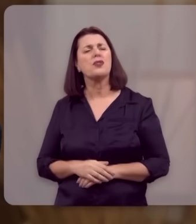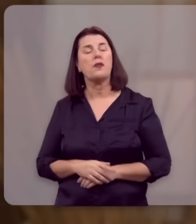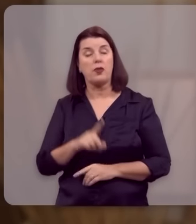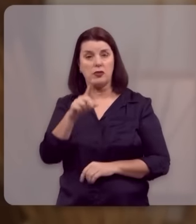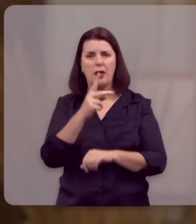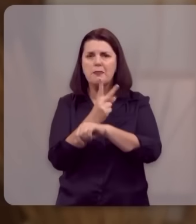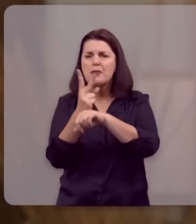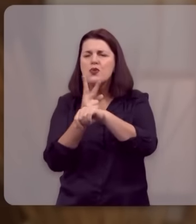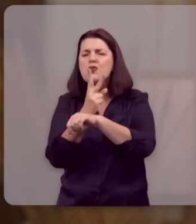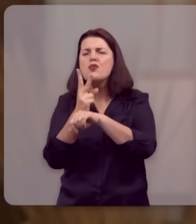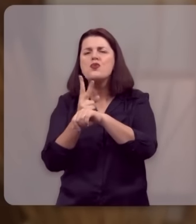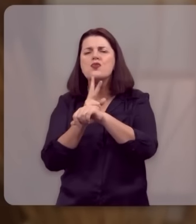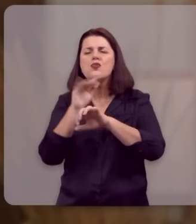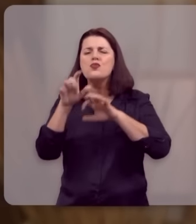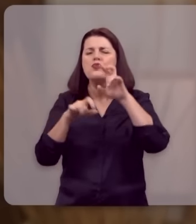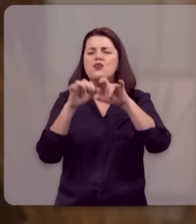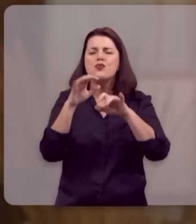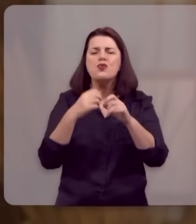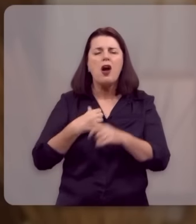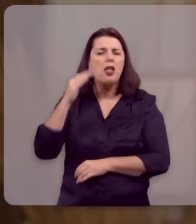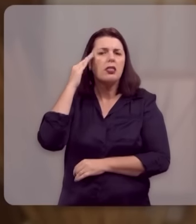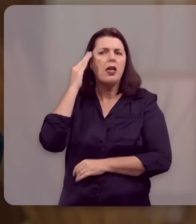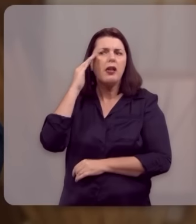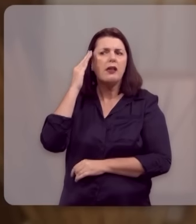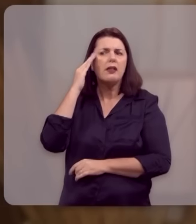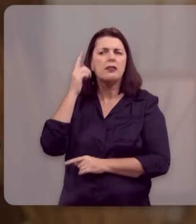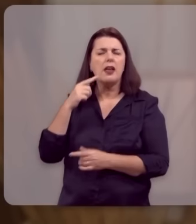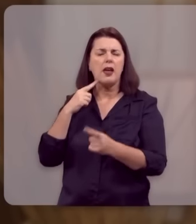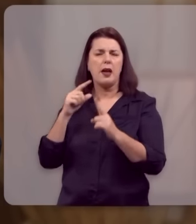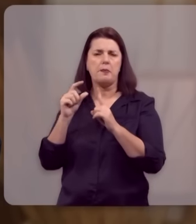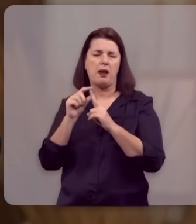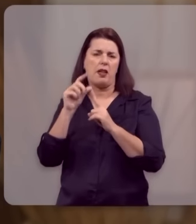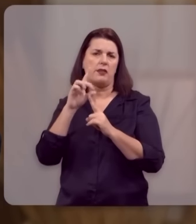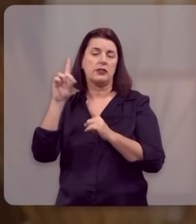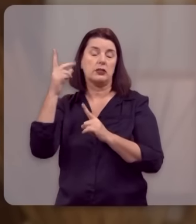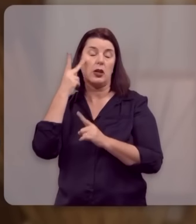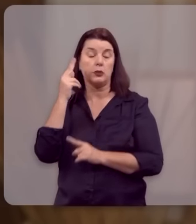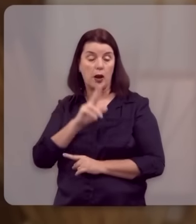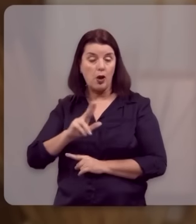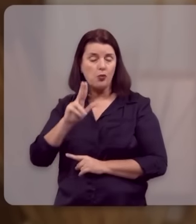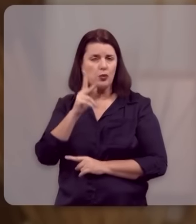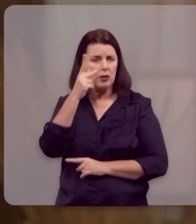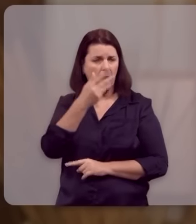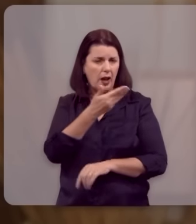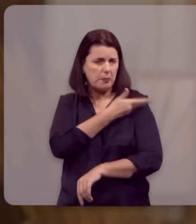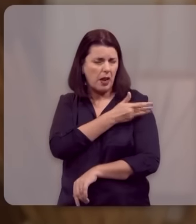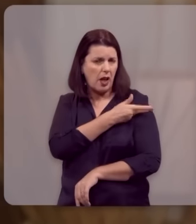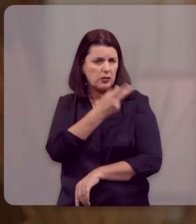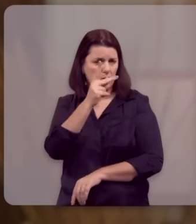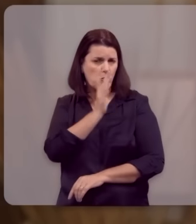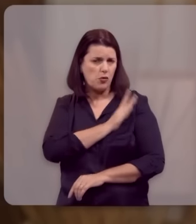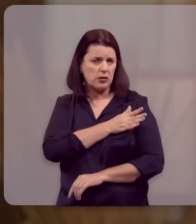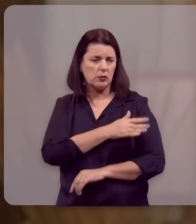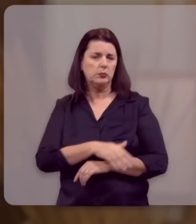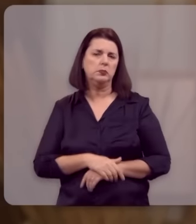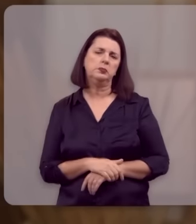Você tem buscado a compreender as Escrituras, a Palavra de Deus, para aplicar essas verdades em seu coração?